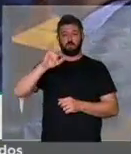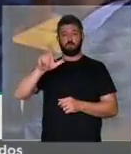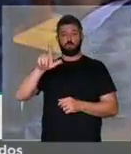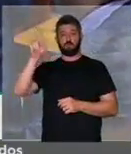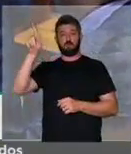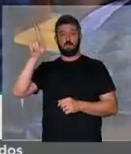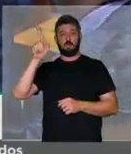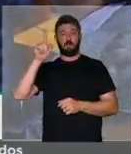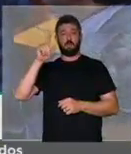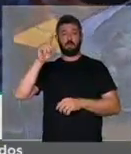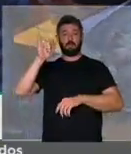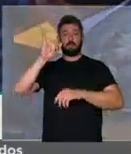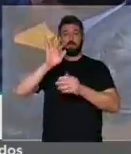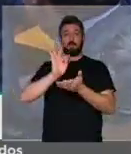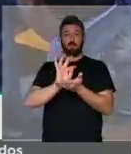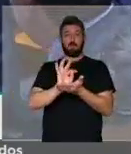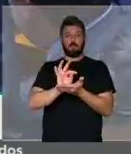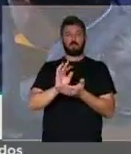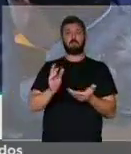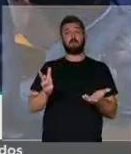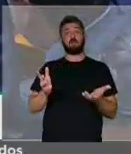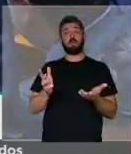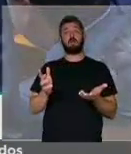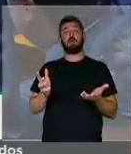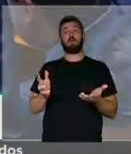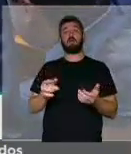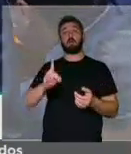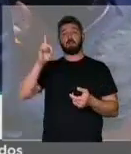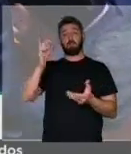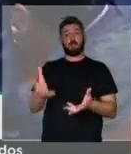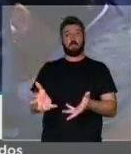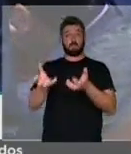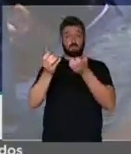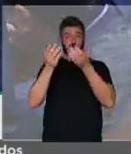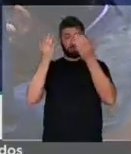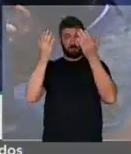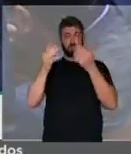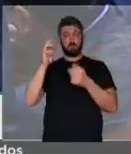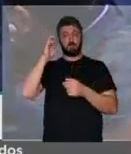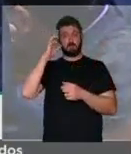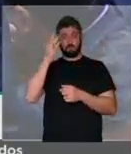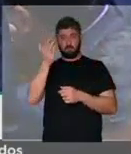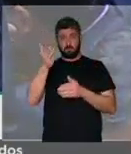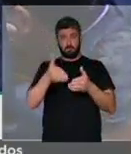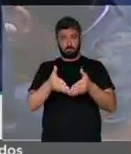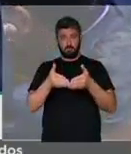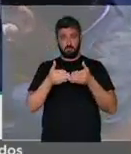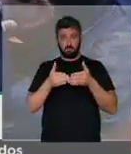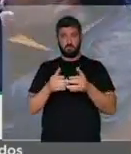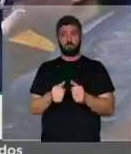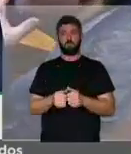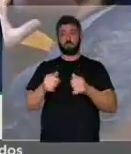Teresina, servo de Deus por excelência, e peço a Vossa Excelência que ele seja